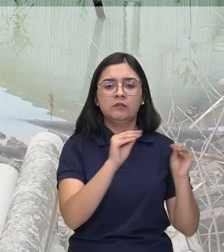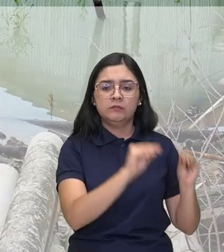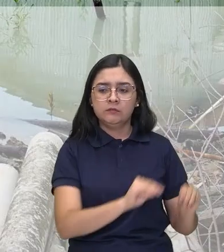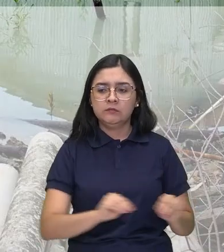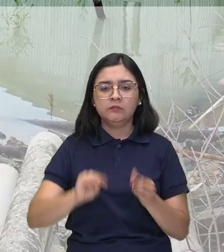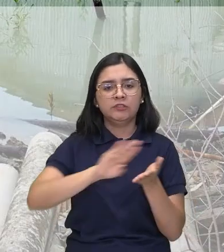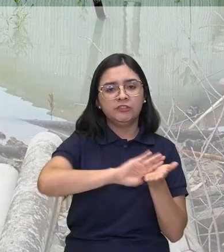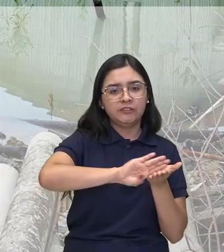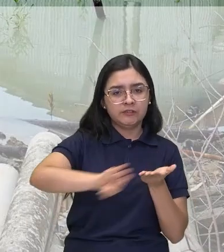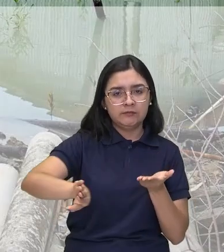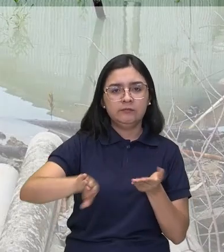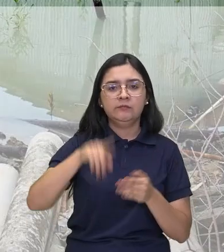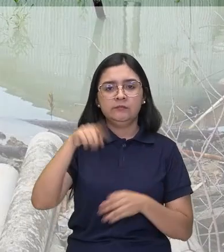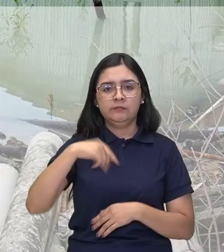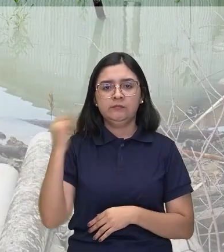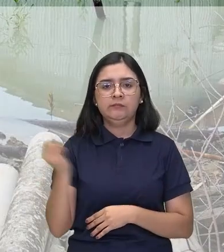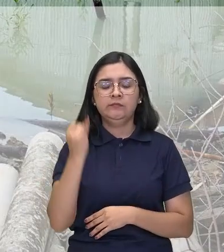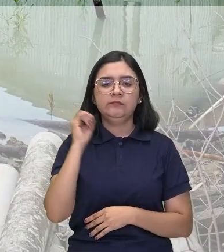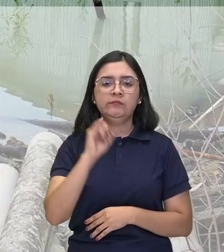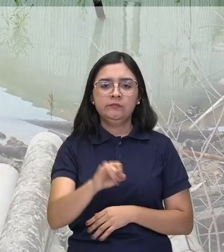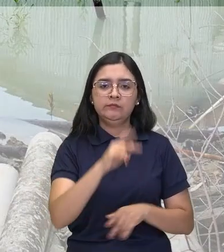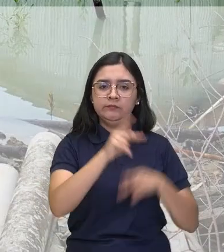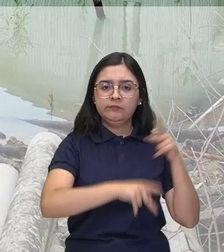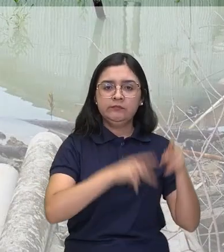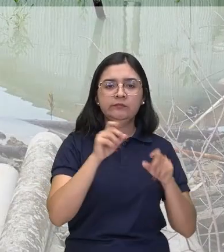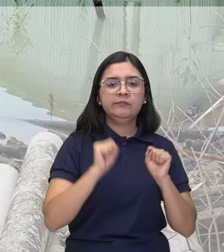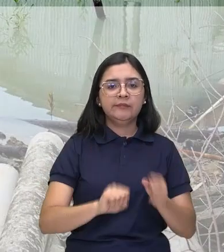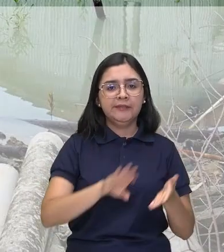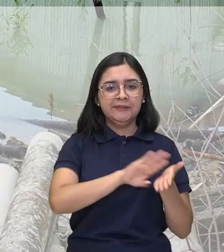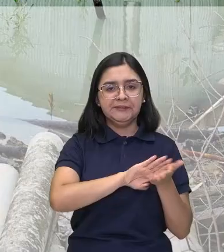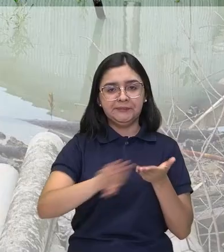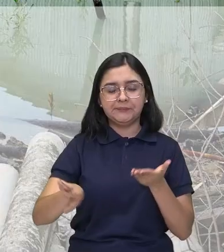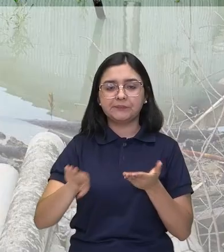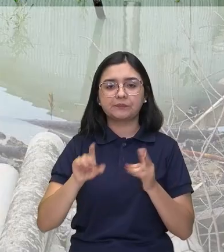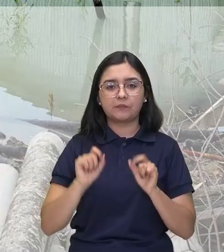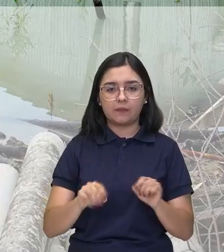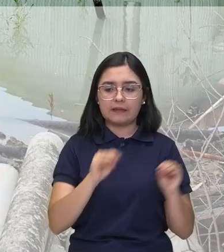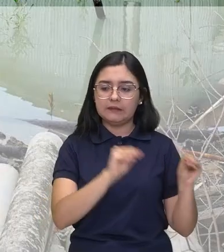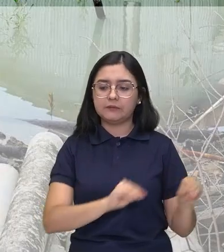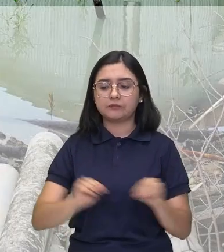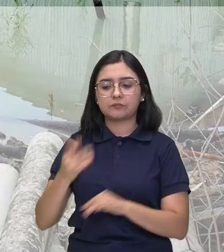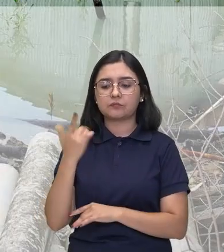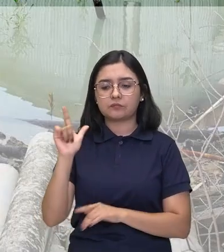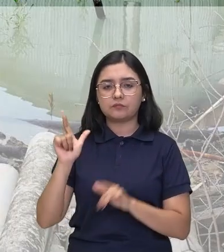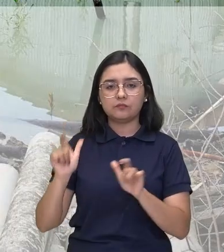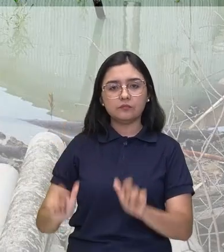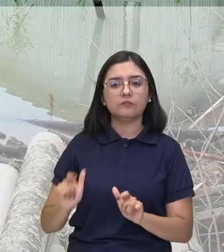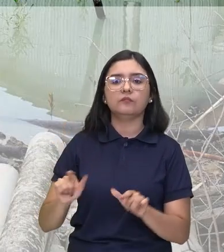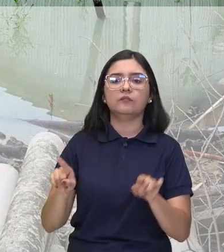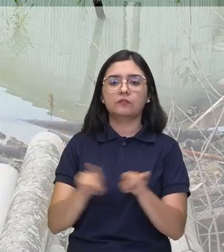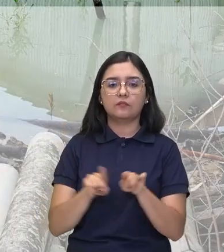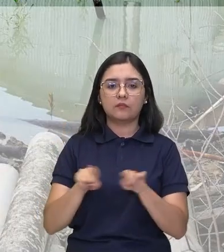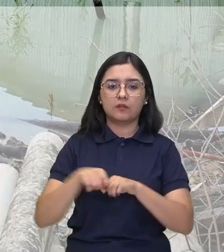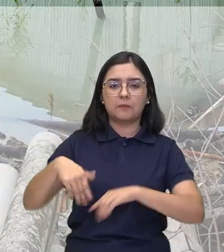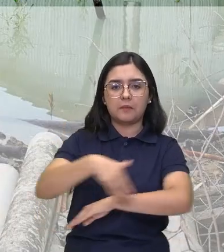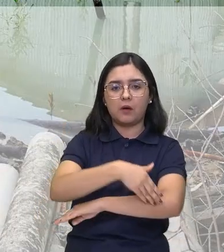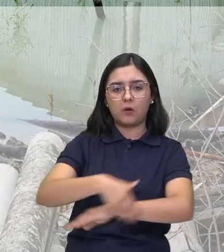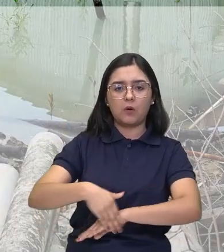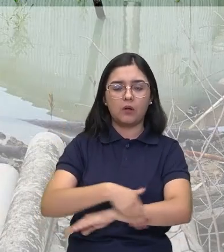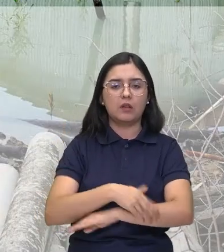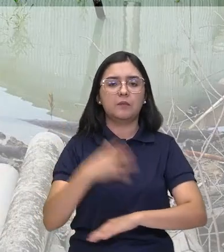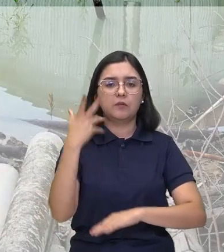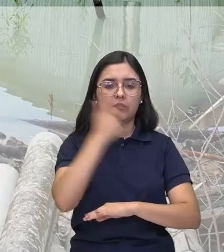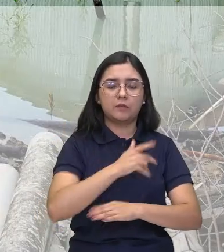Isso é um elemento importante. Se aquela população pode ser removida daqui, para colocar ali, para fazer uma orla toda bonitona, fazer